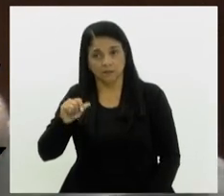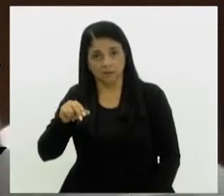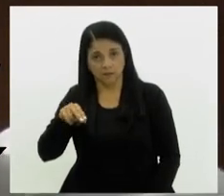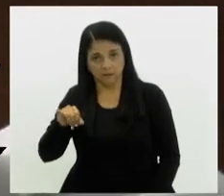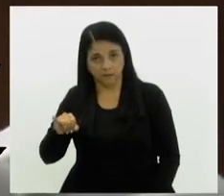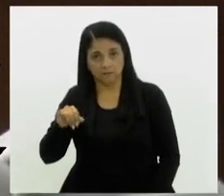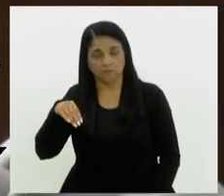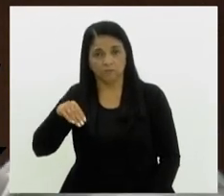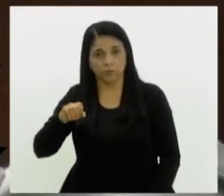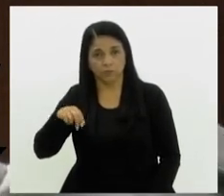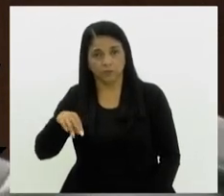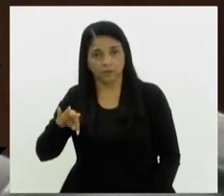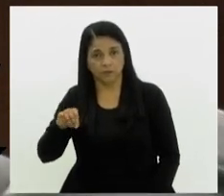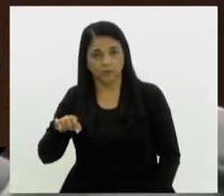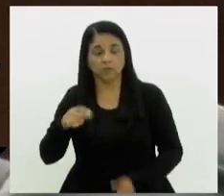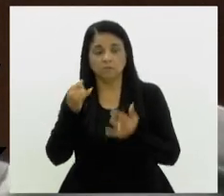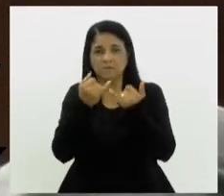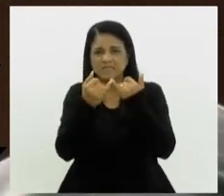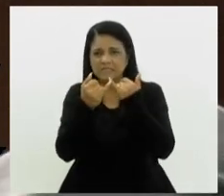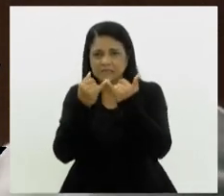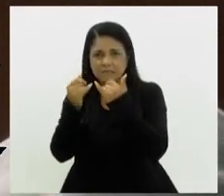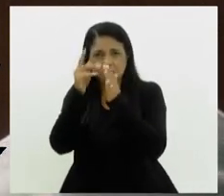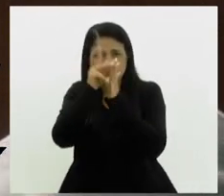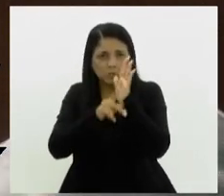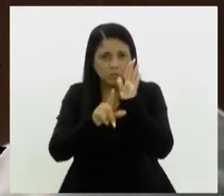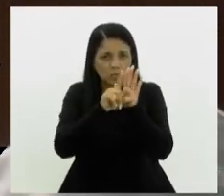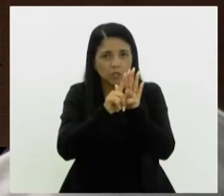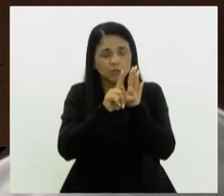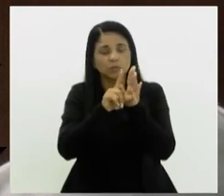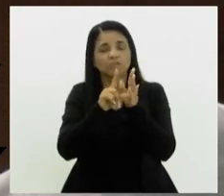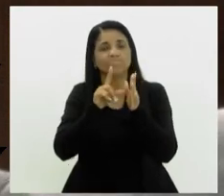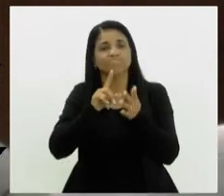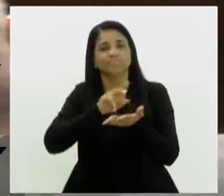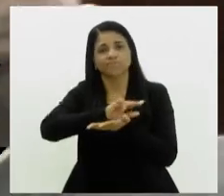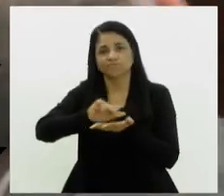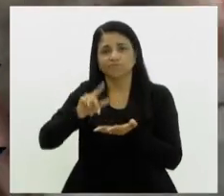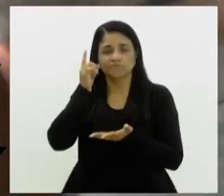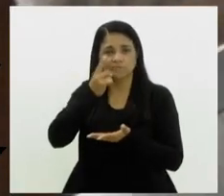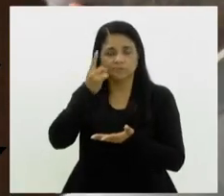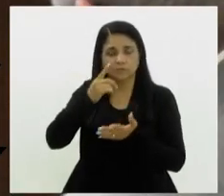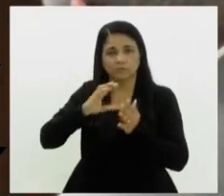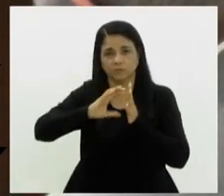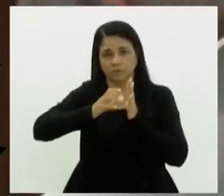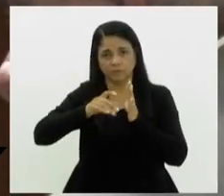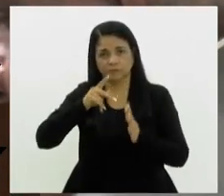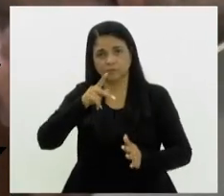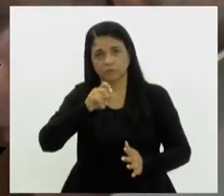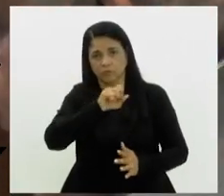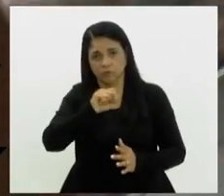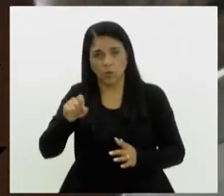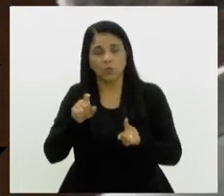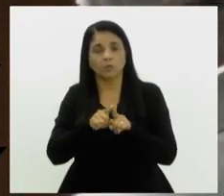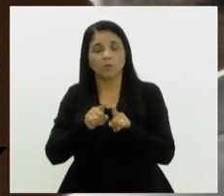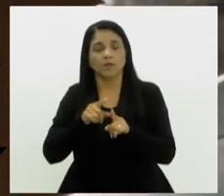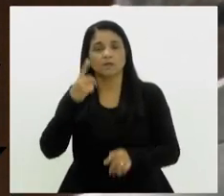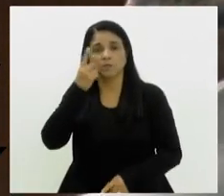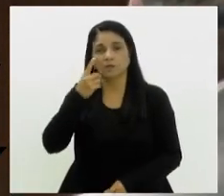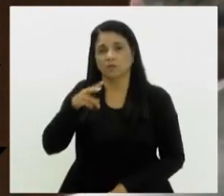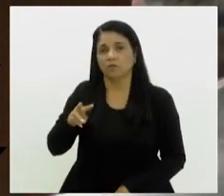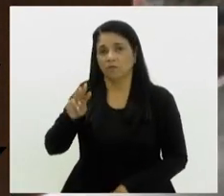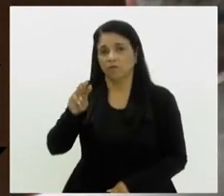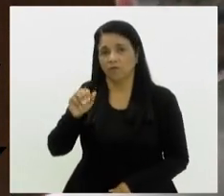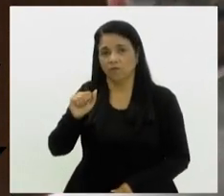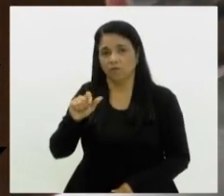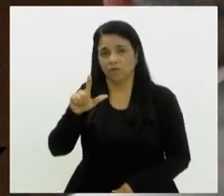semelhante de várias deputadas e deputados da bancada do PSOL, do PT, inclusive o deputado Valdec. O